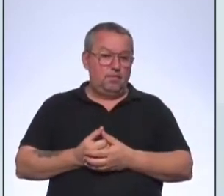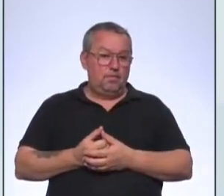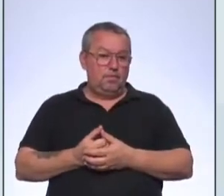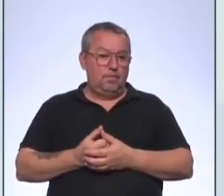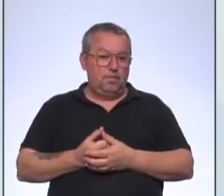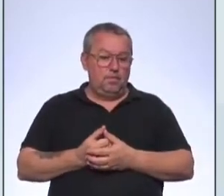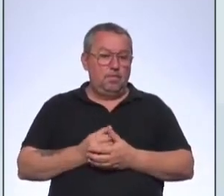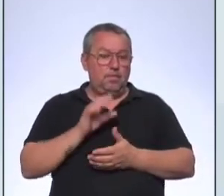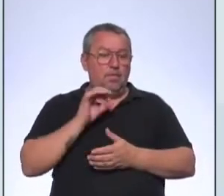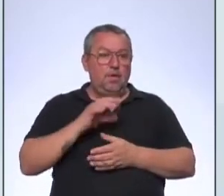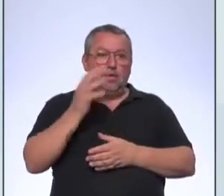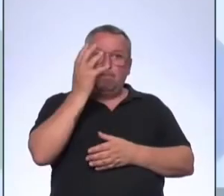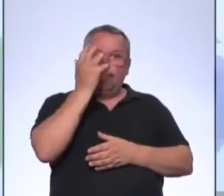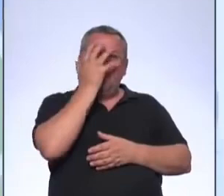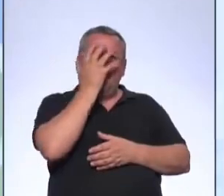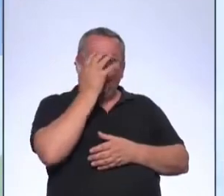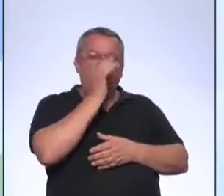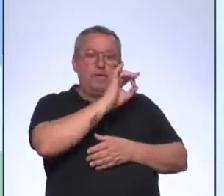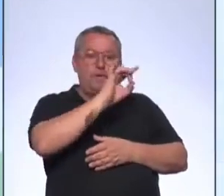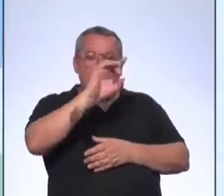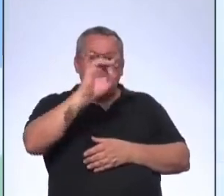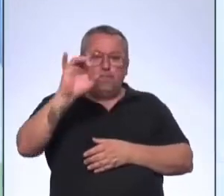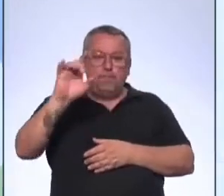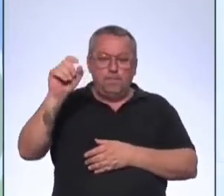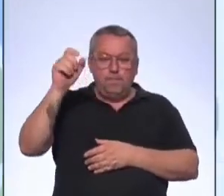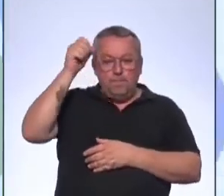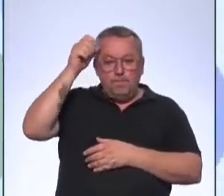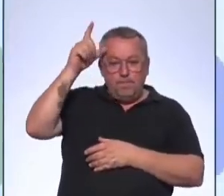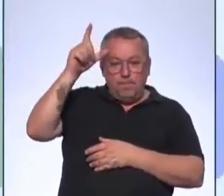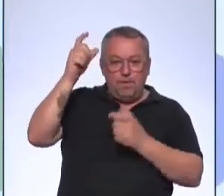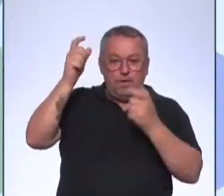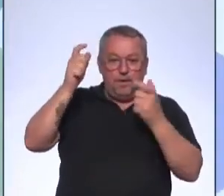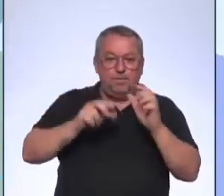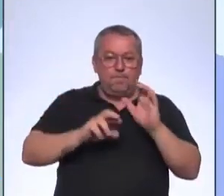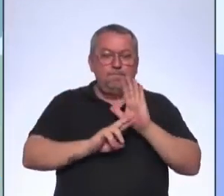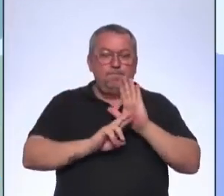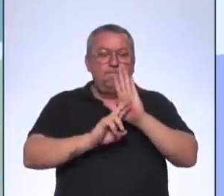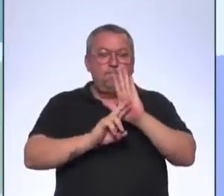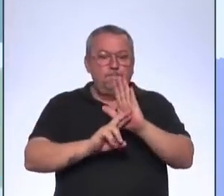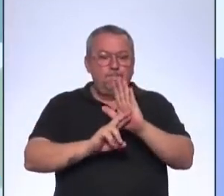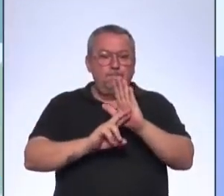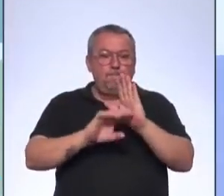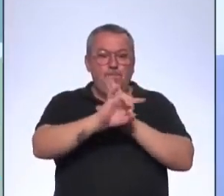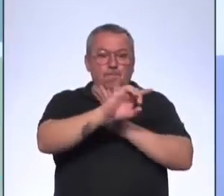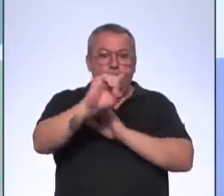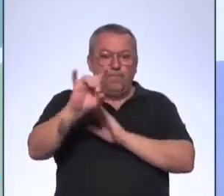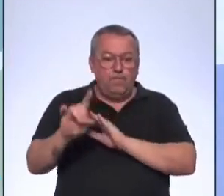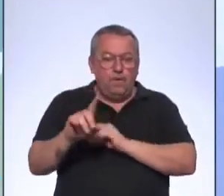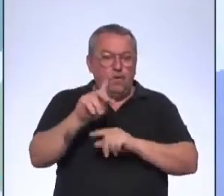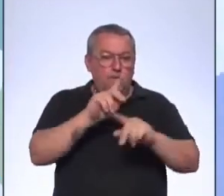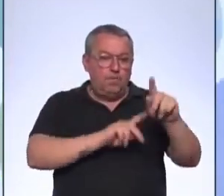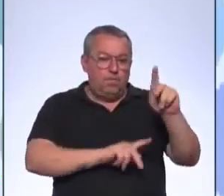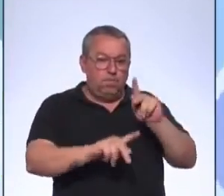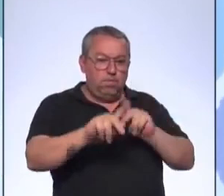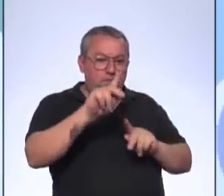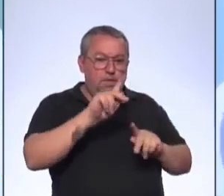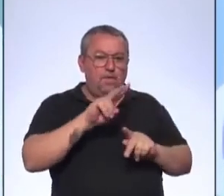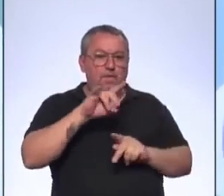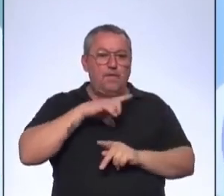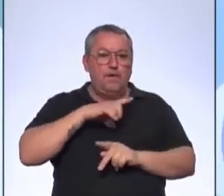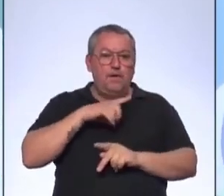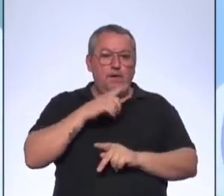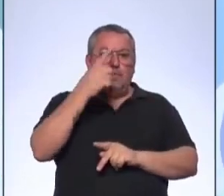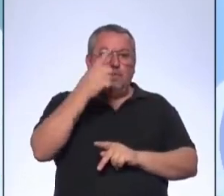seja, as máscaras em cada cultura, em cada representação de cada povo, ela vai ter